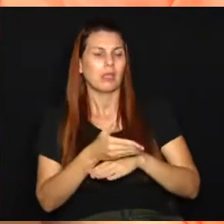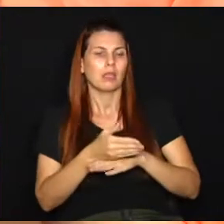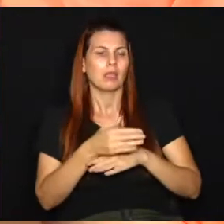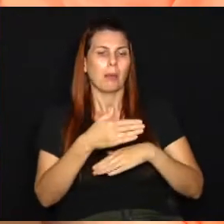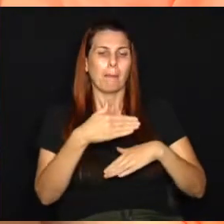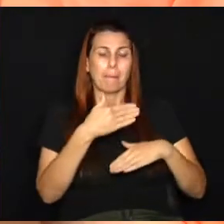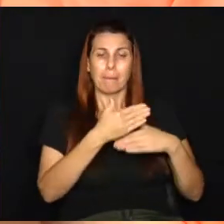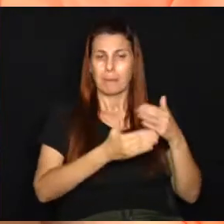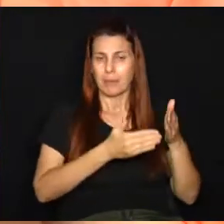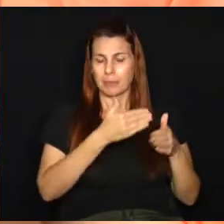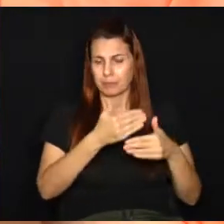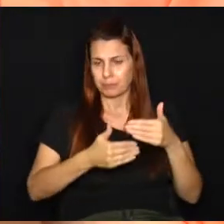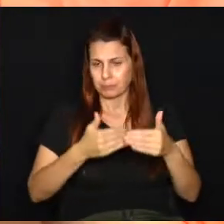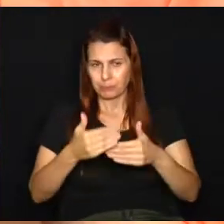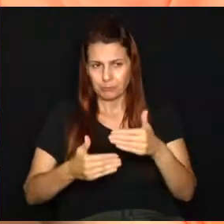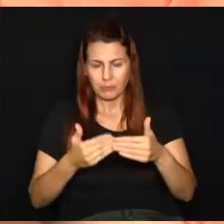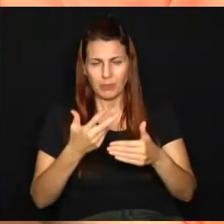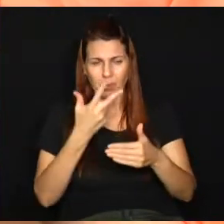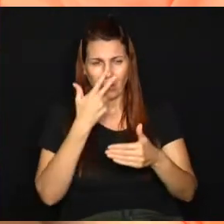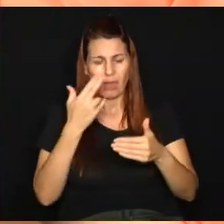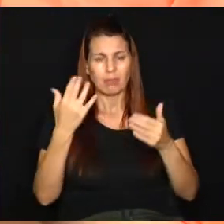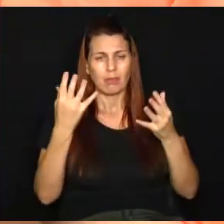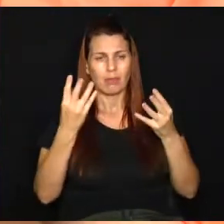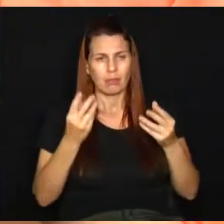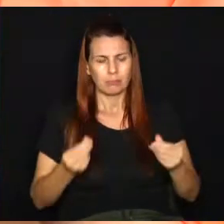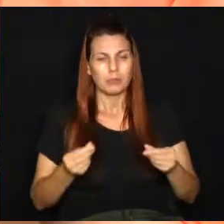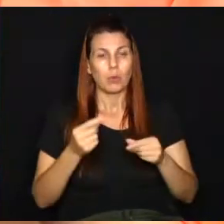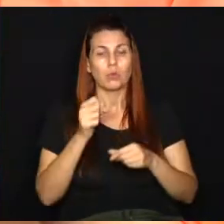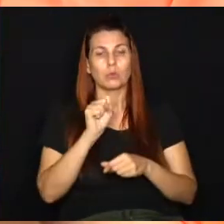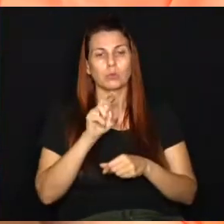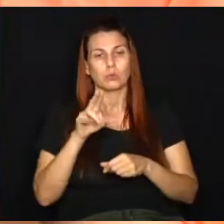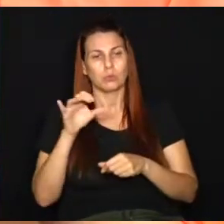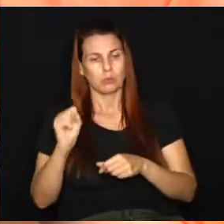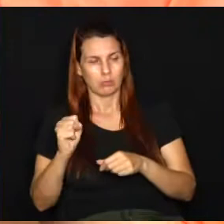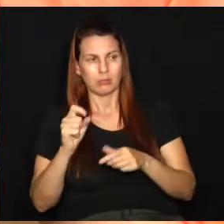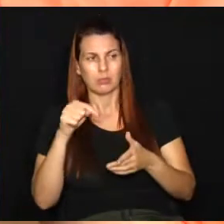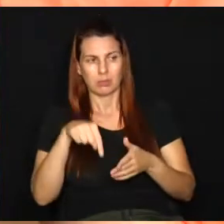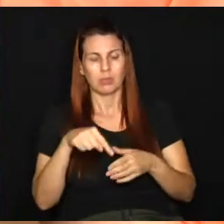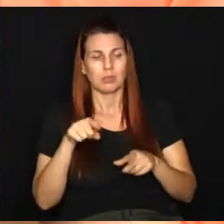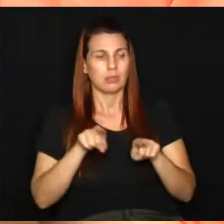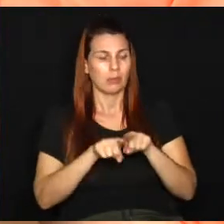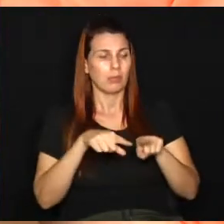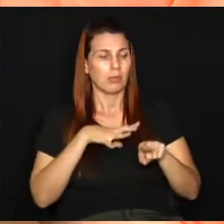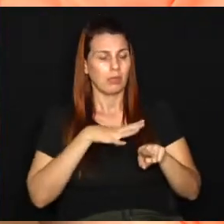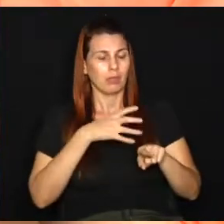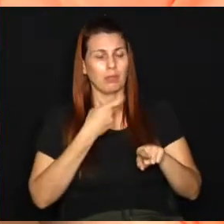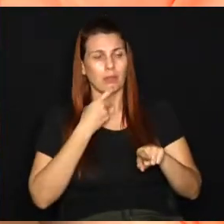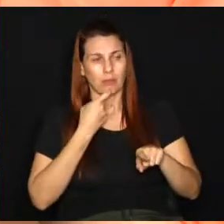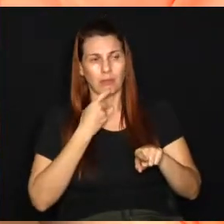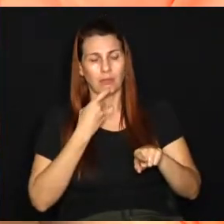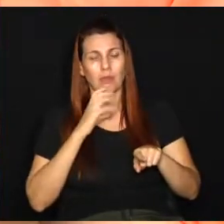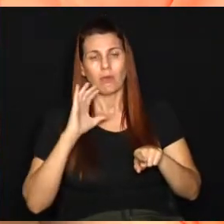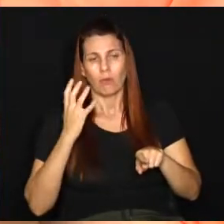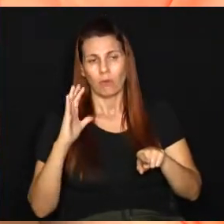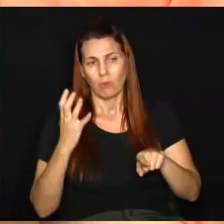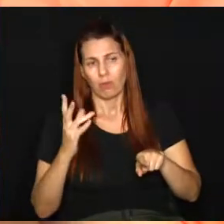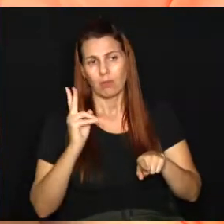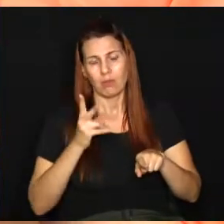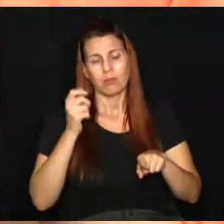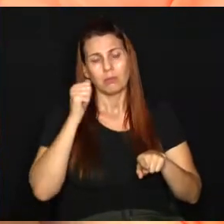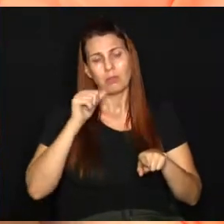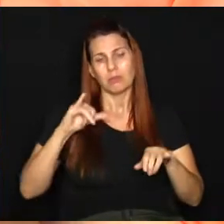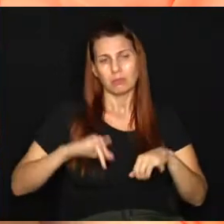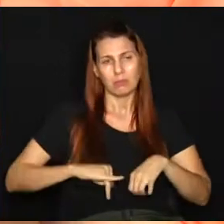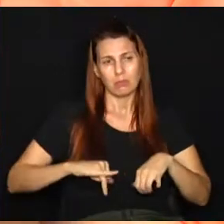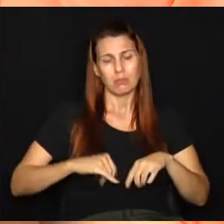de desmonte acelerado do SUS, que é uma realidade aqui também em Campinas, e isso recai sobre as costas das mulheres, porque